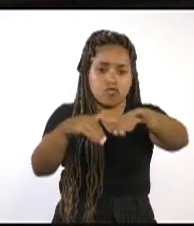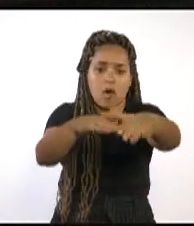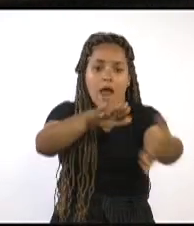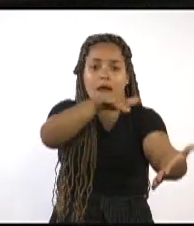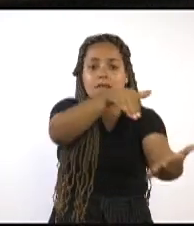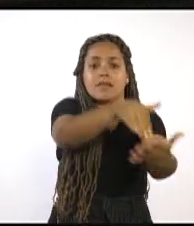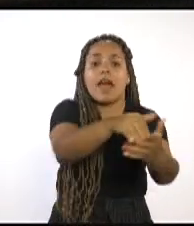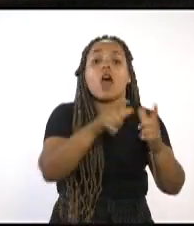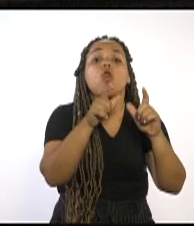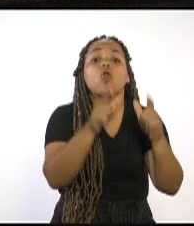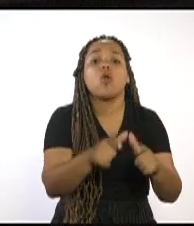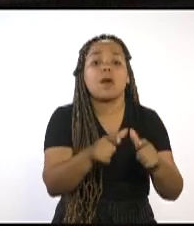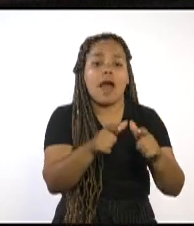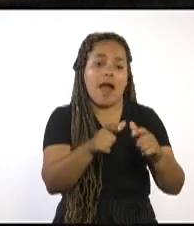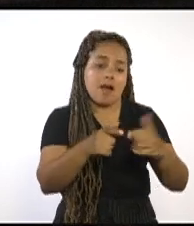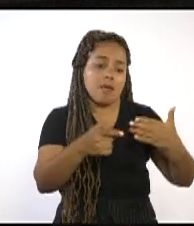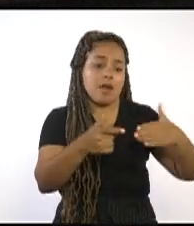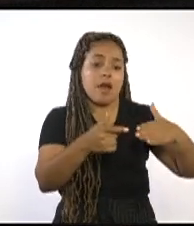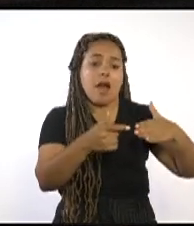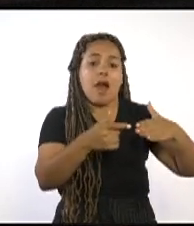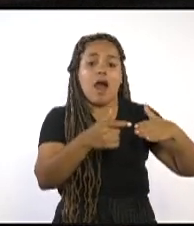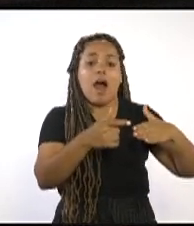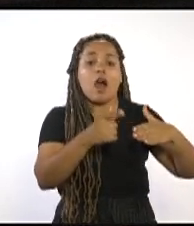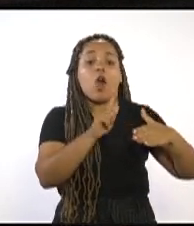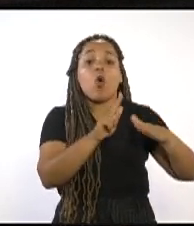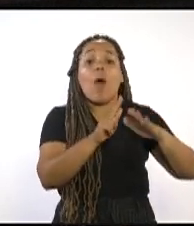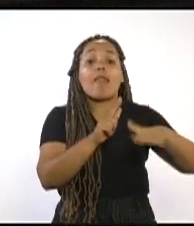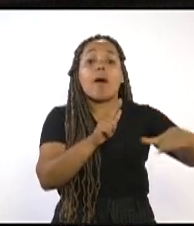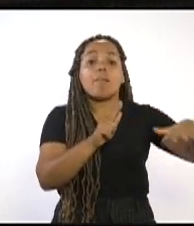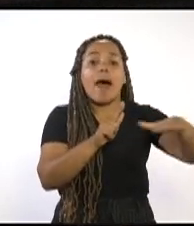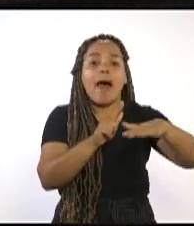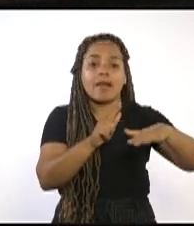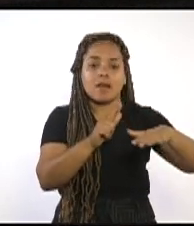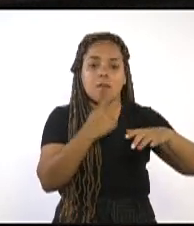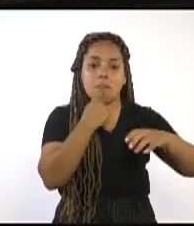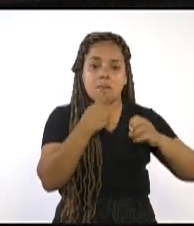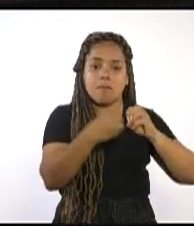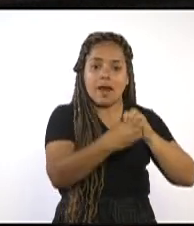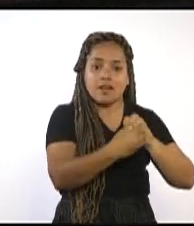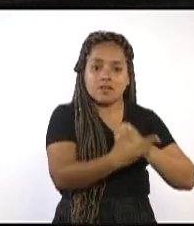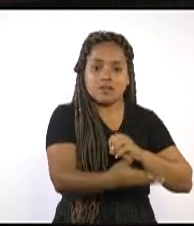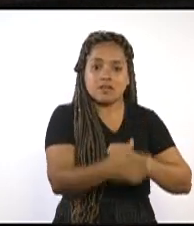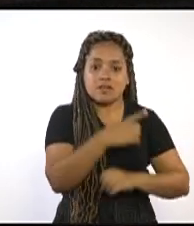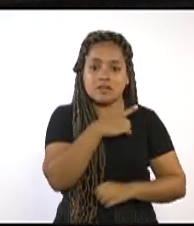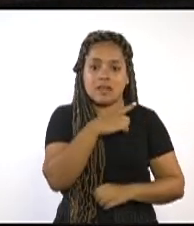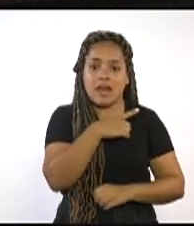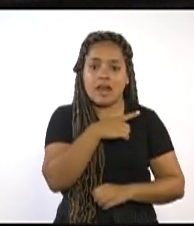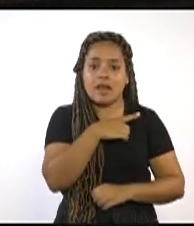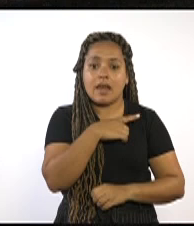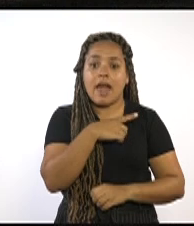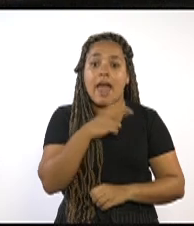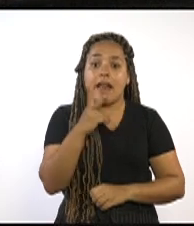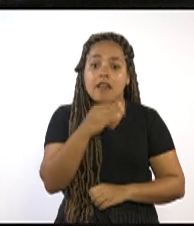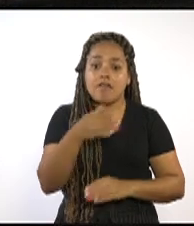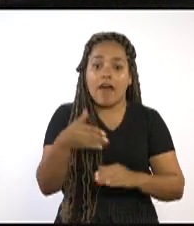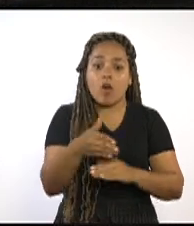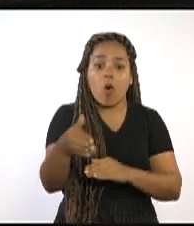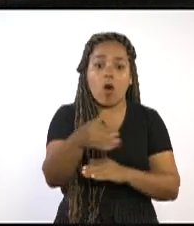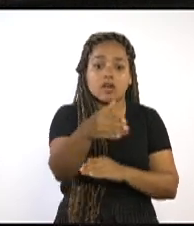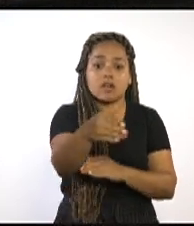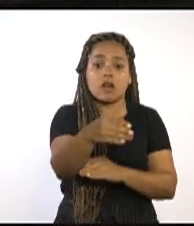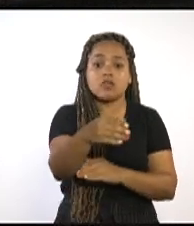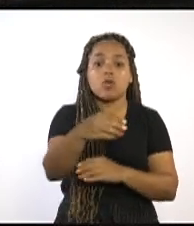Baía de Guanabara, cortando o município do Rio de Janeiro, Realengo especificamente,